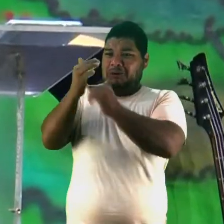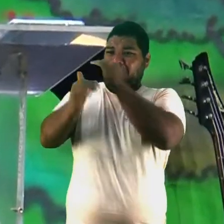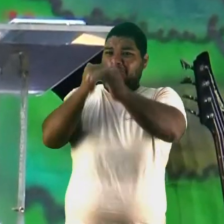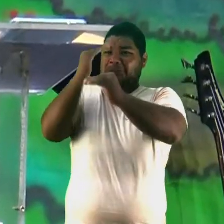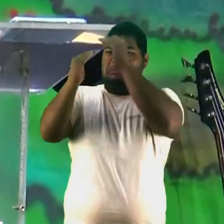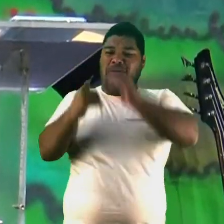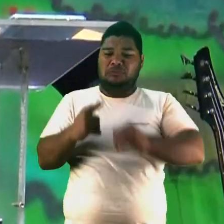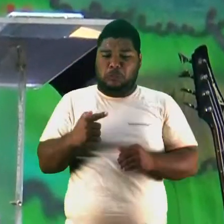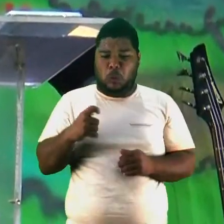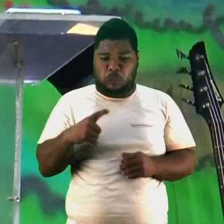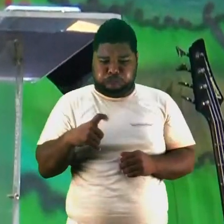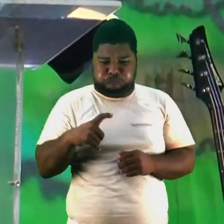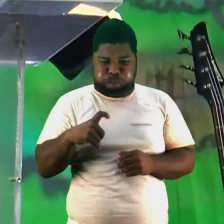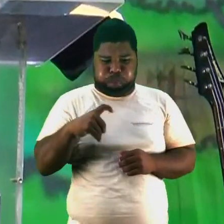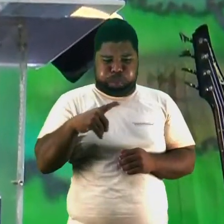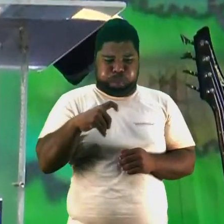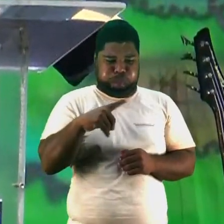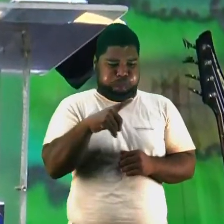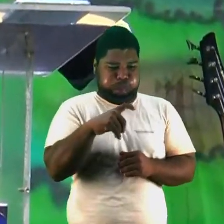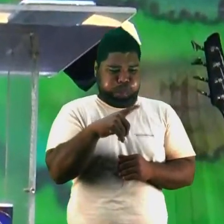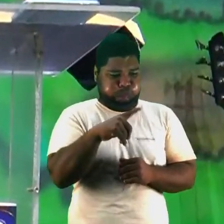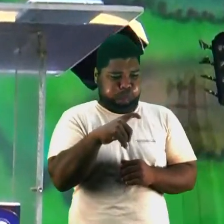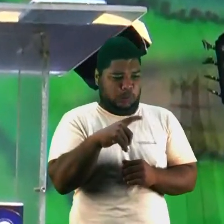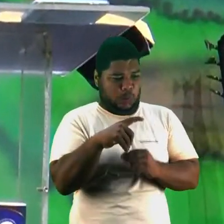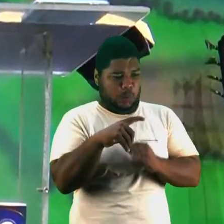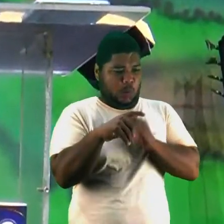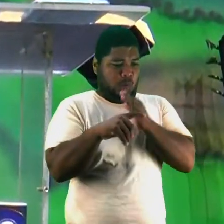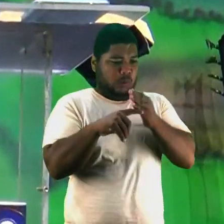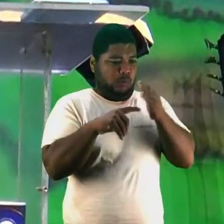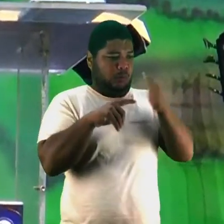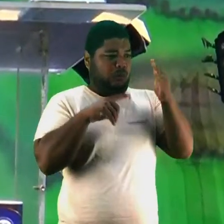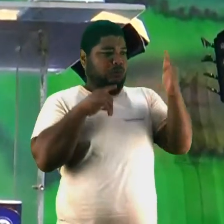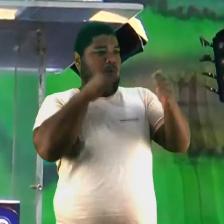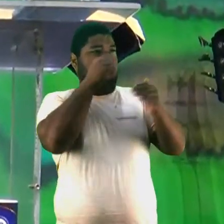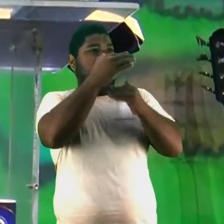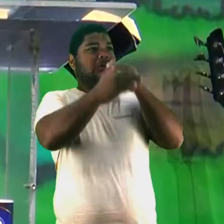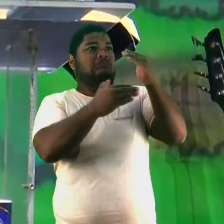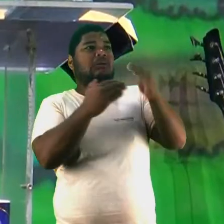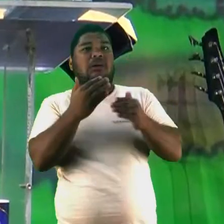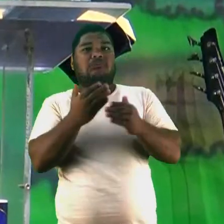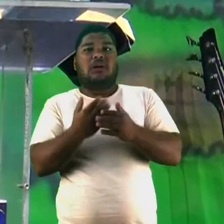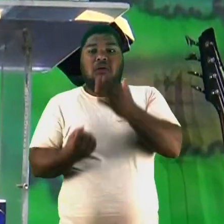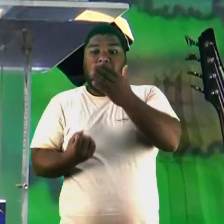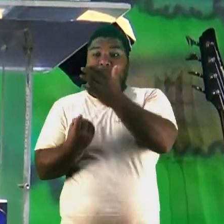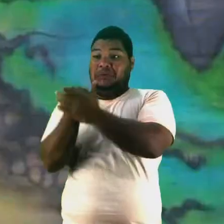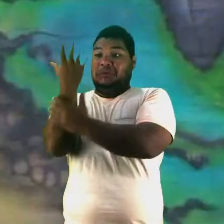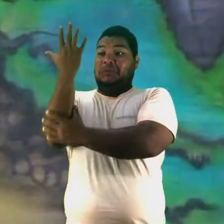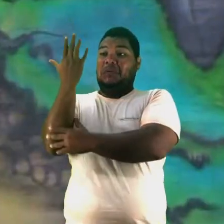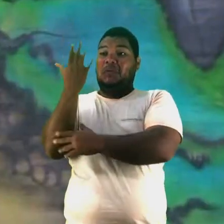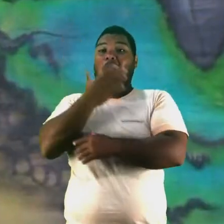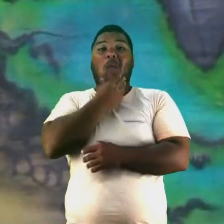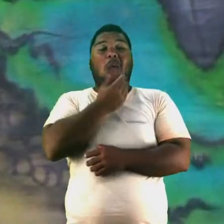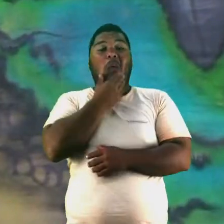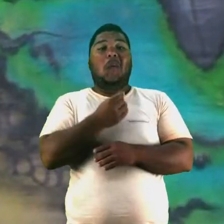processo evolutivo, chegou no primata e gerou você nesse processo